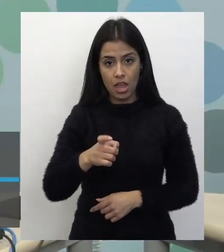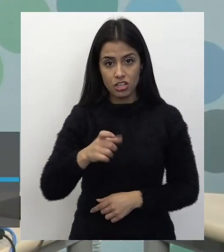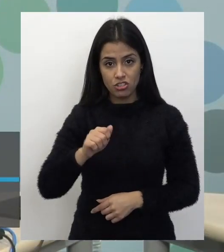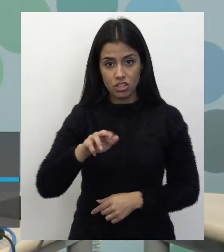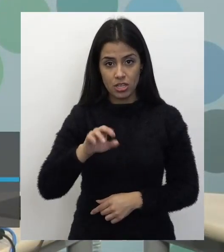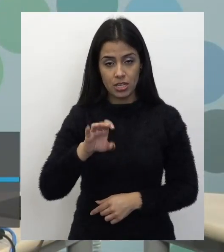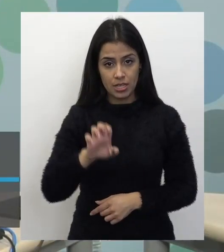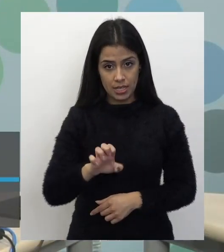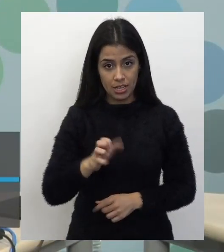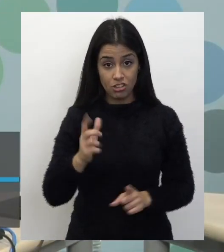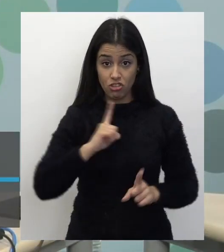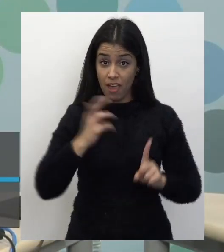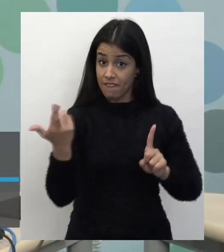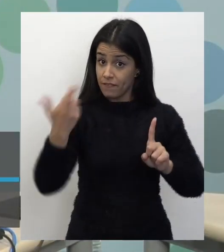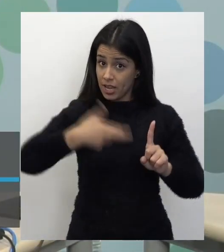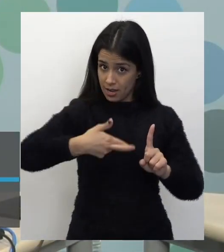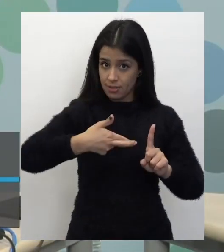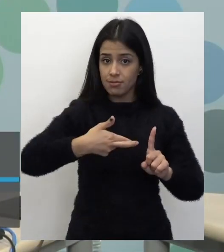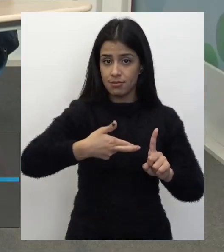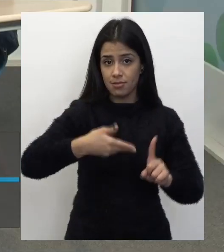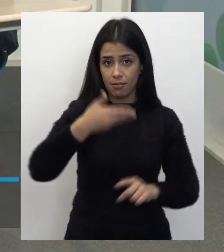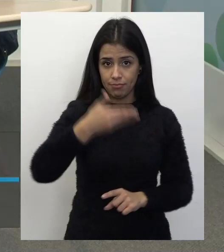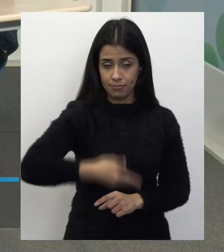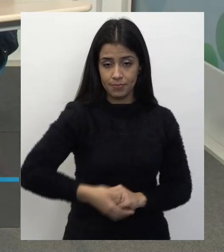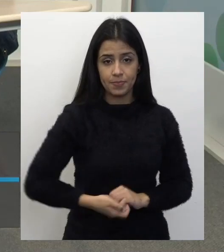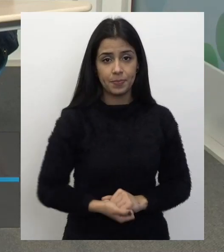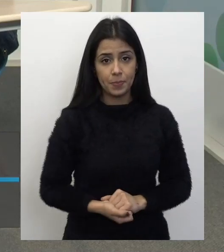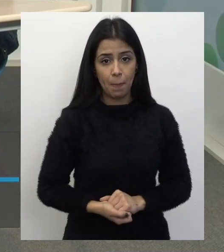dessa cultura, certo? Professora,